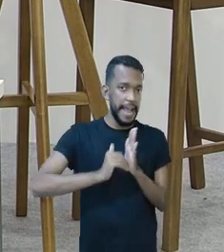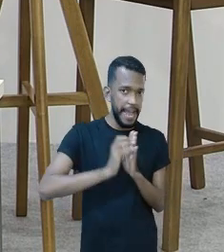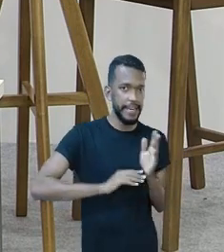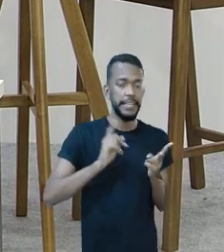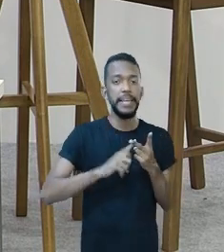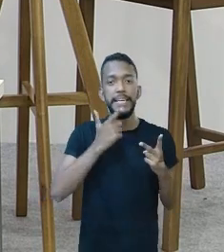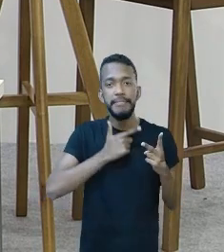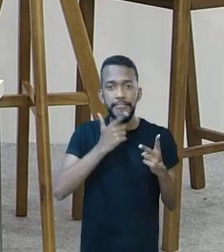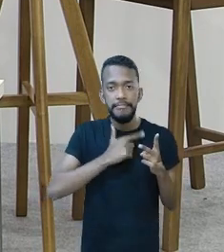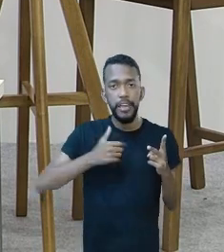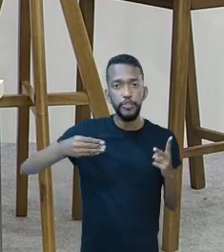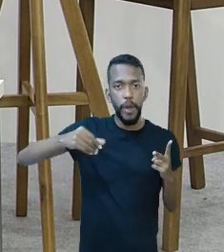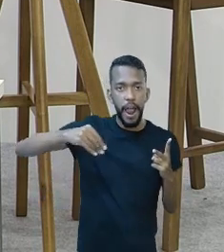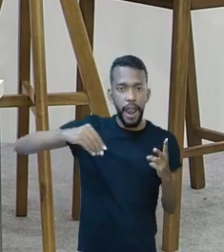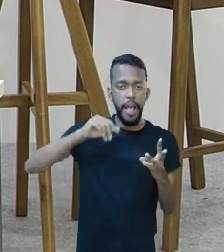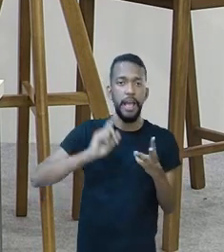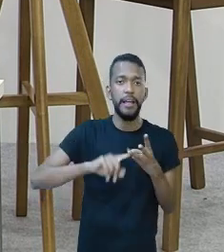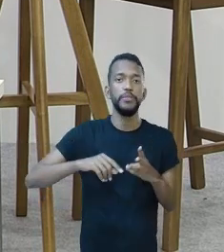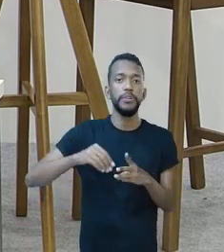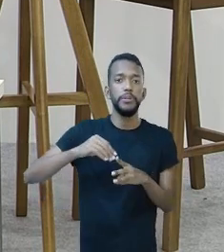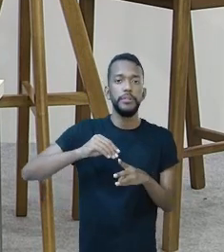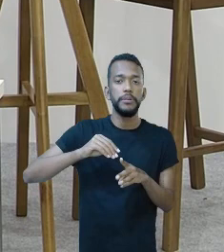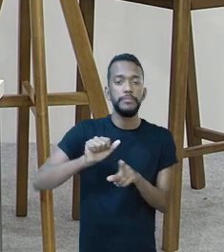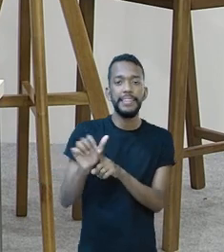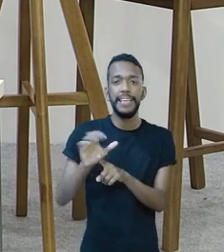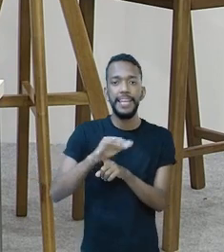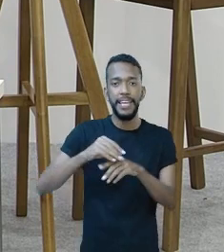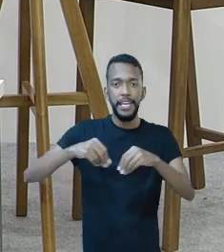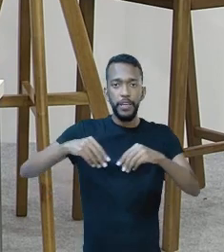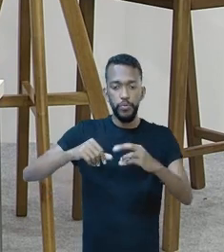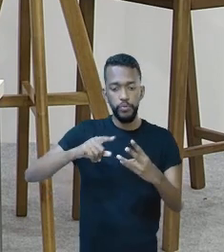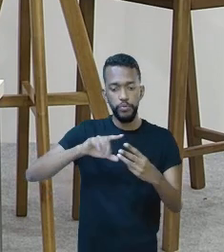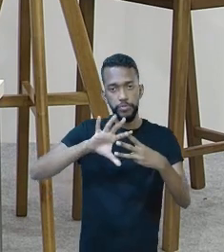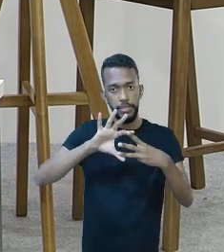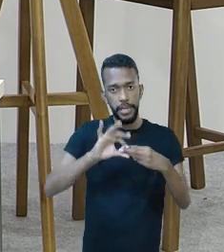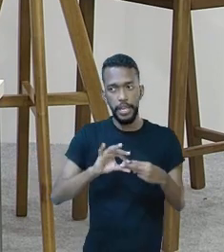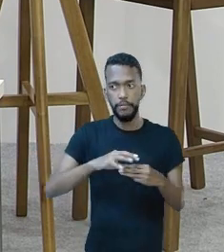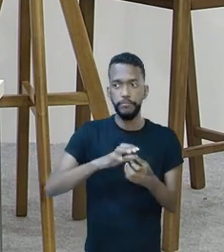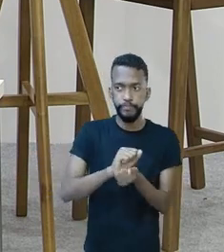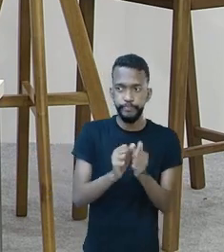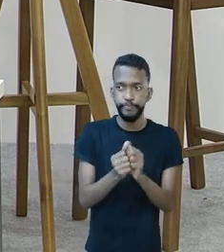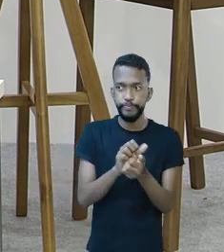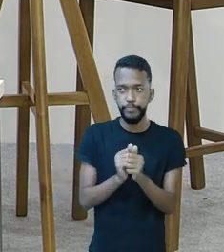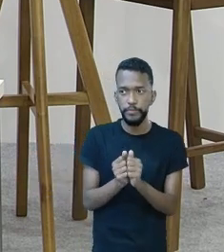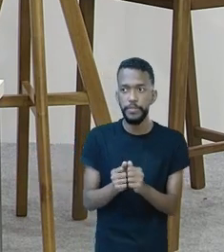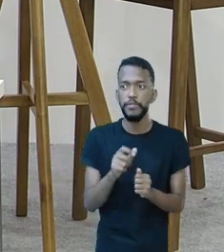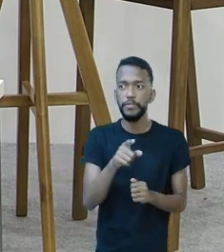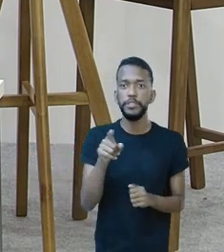queijo ralado e o trigo e vai mexendo. Você vai